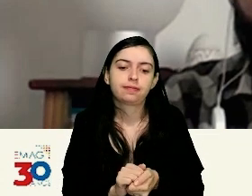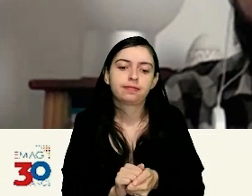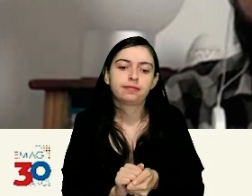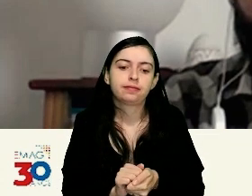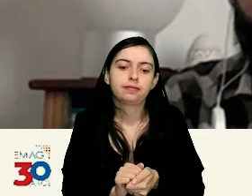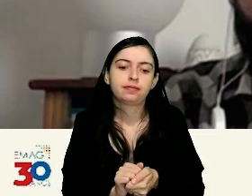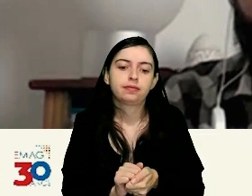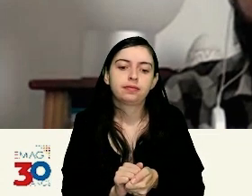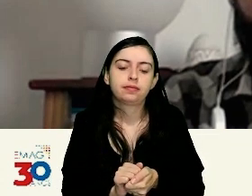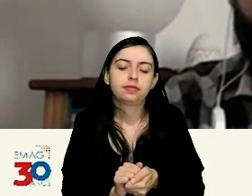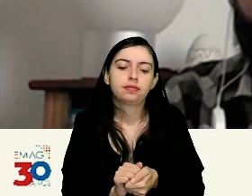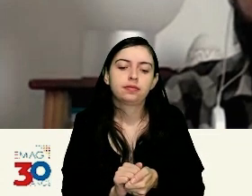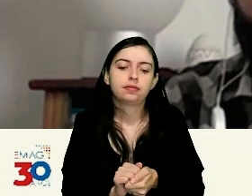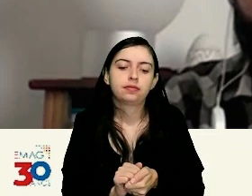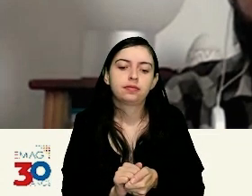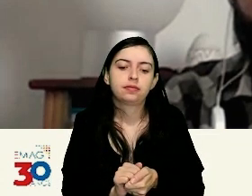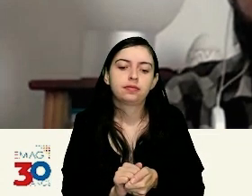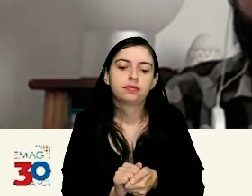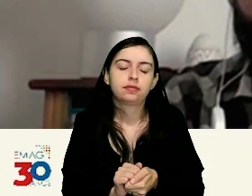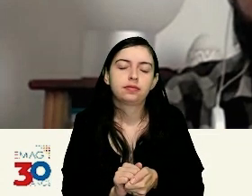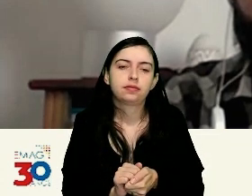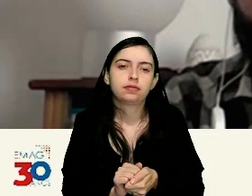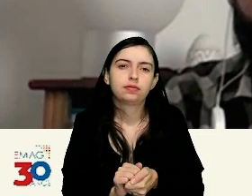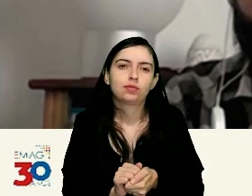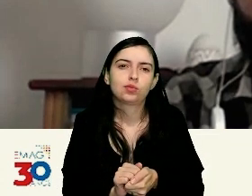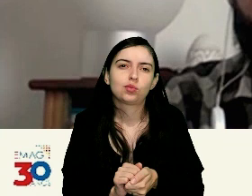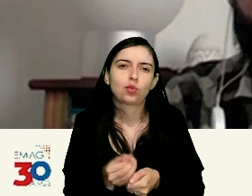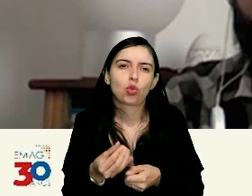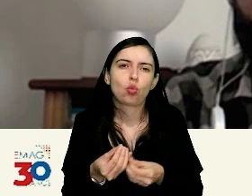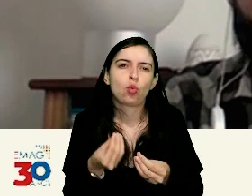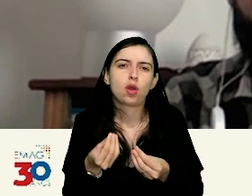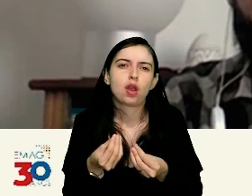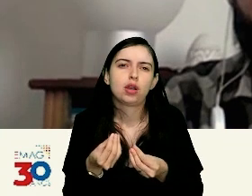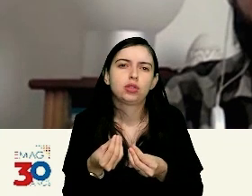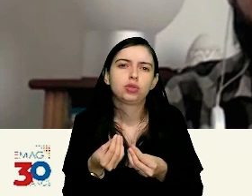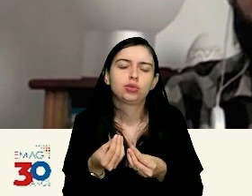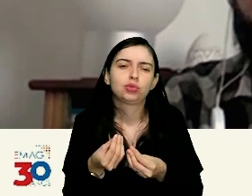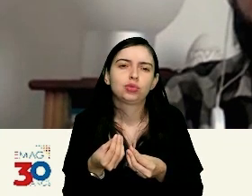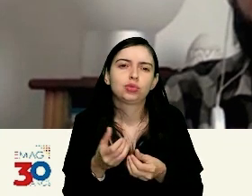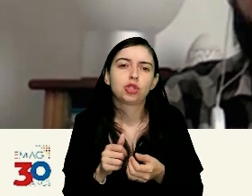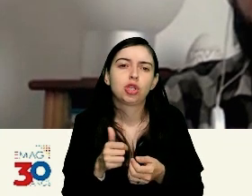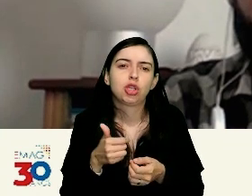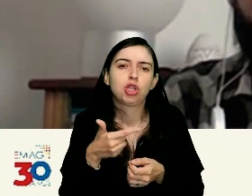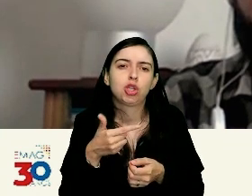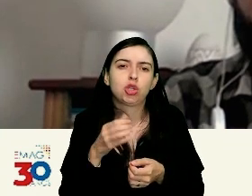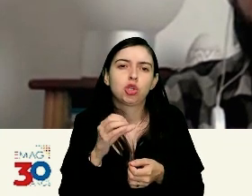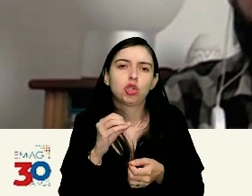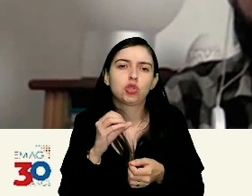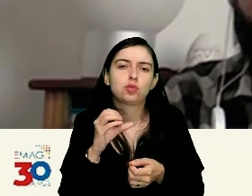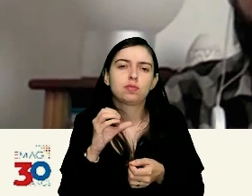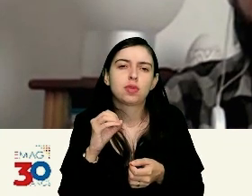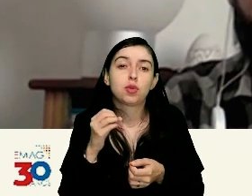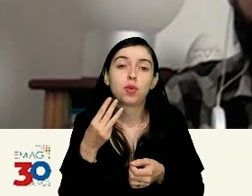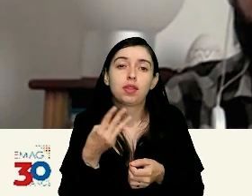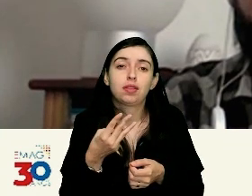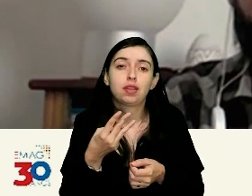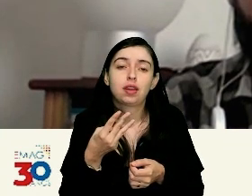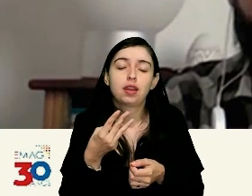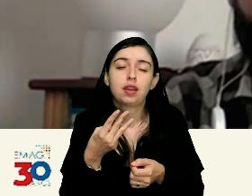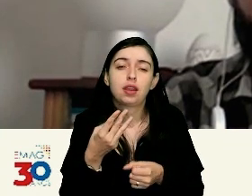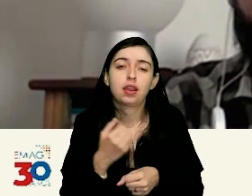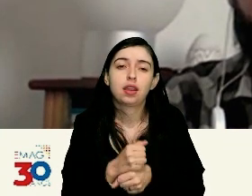aí, quando foi 2003, quando foi